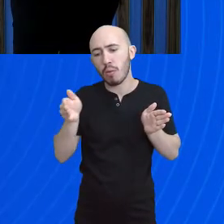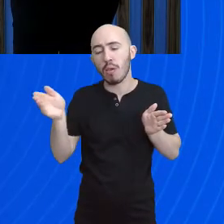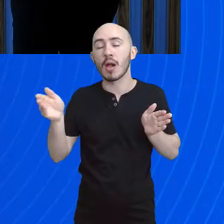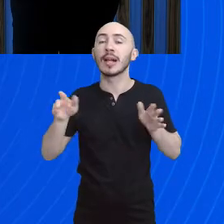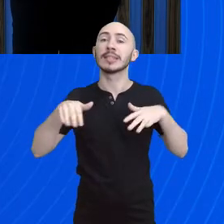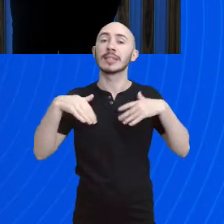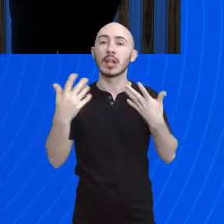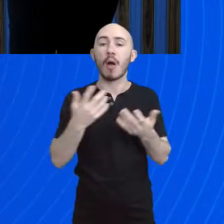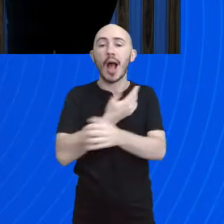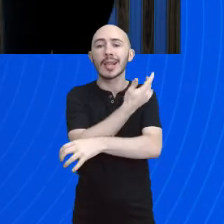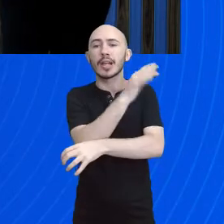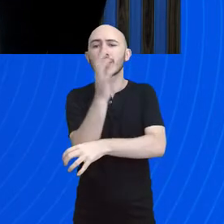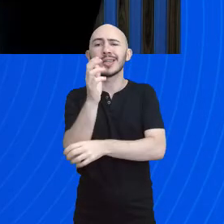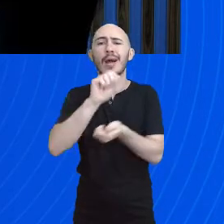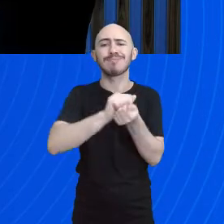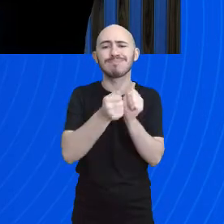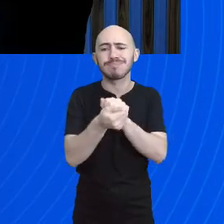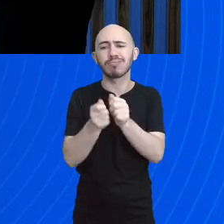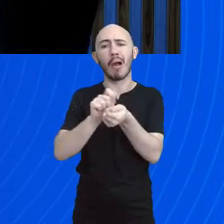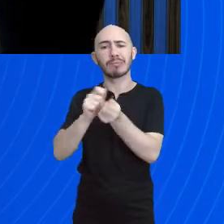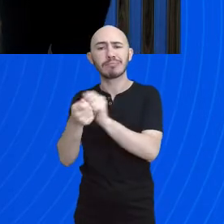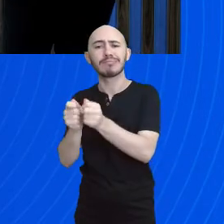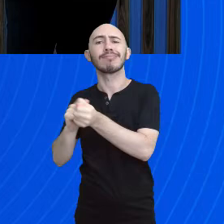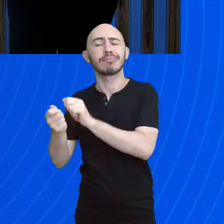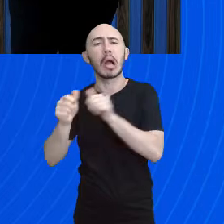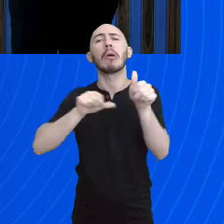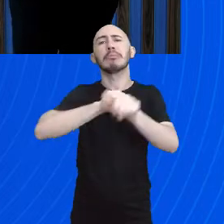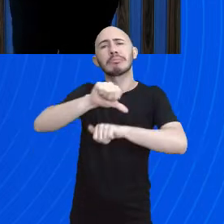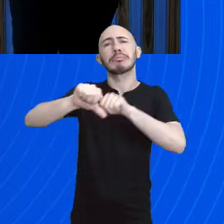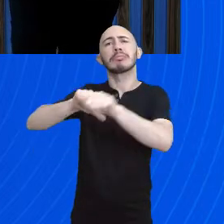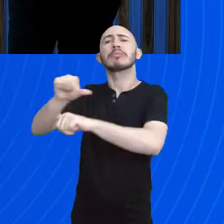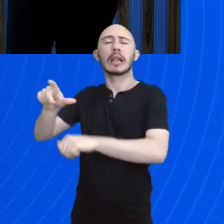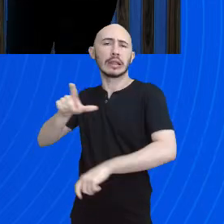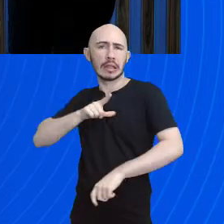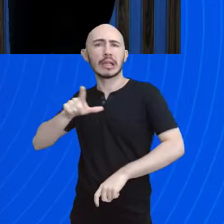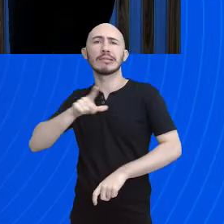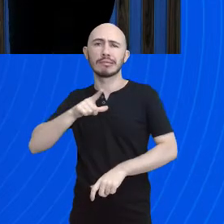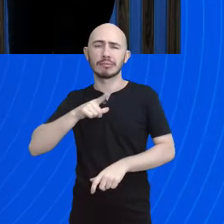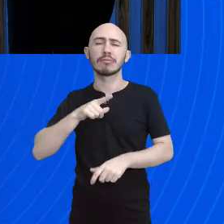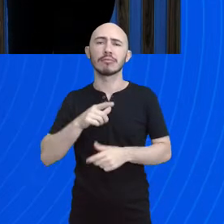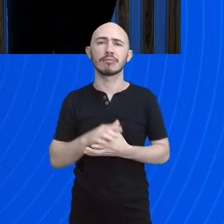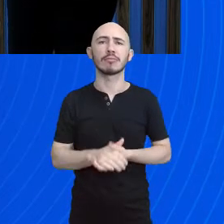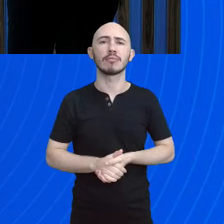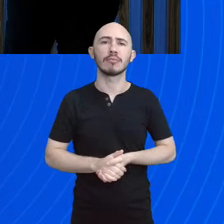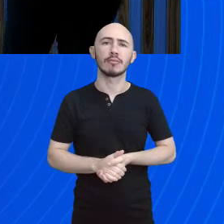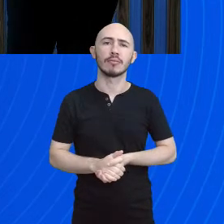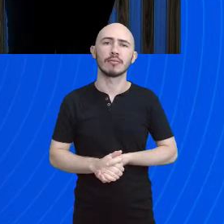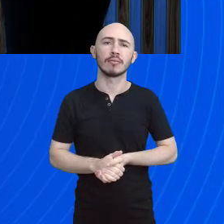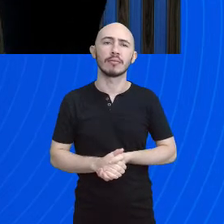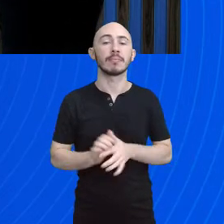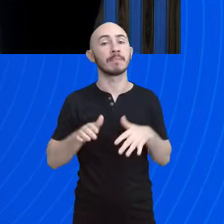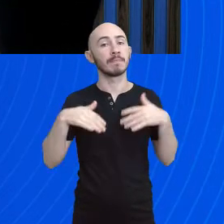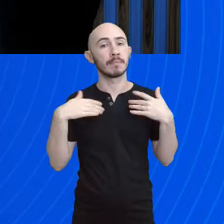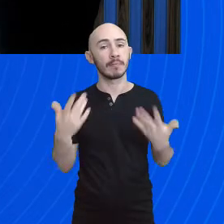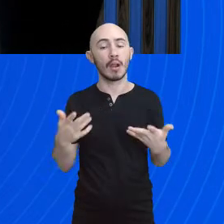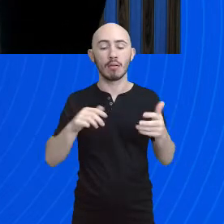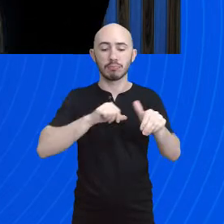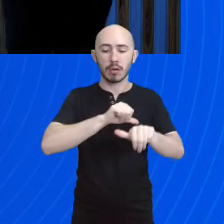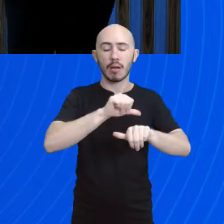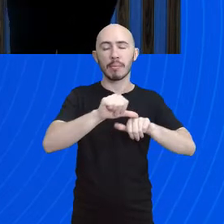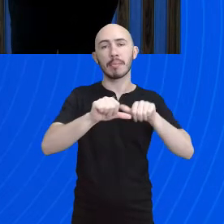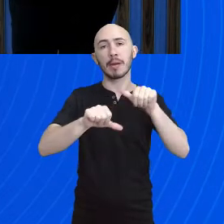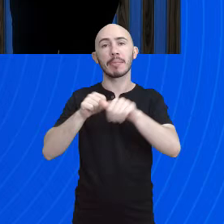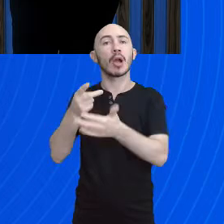precisou se adaptar a diversas mudanças nas condições ambientais. Essas mudanças elas